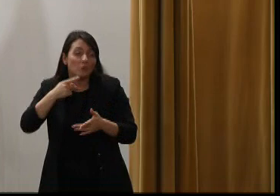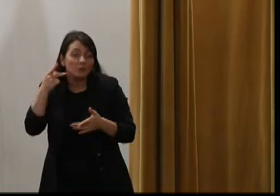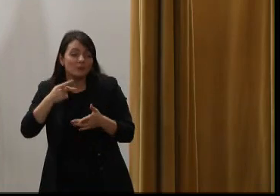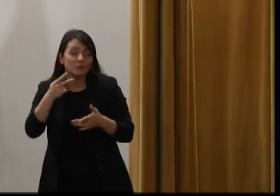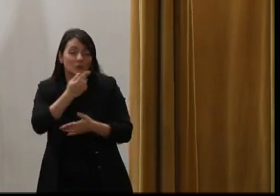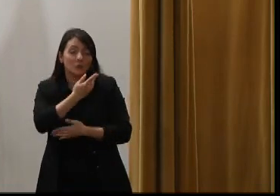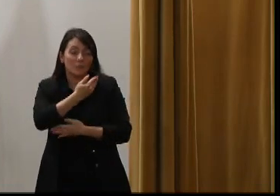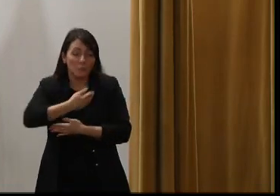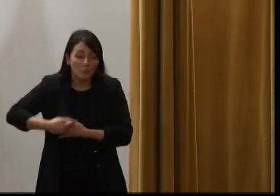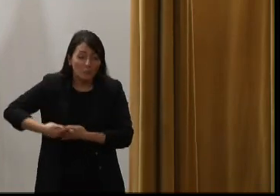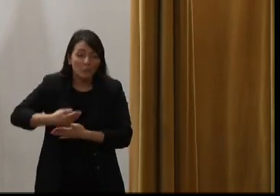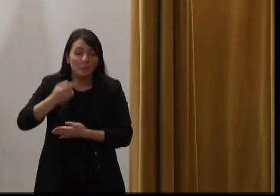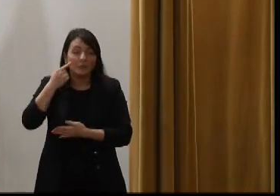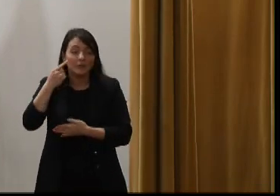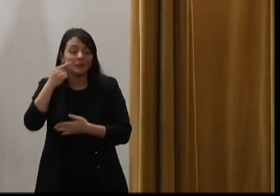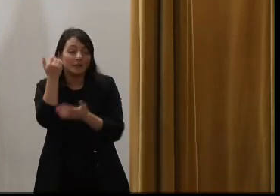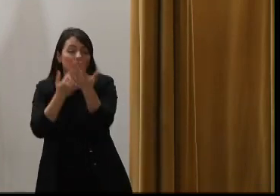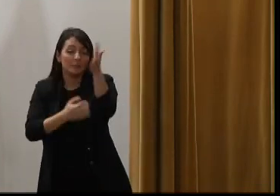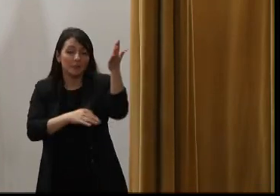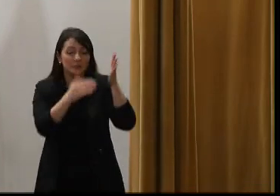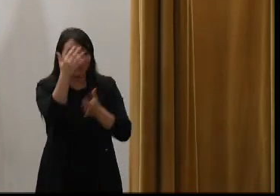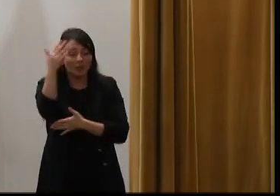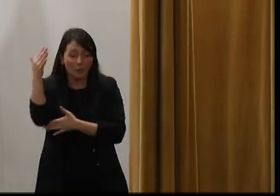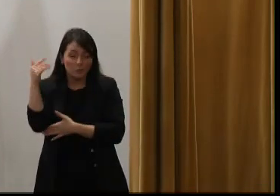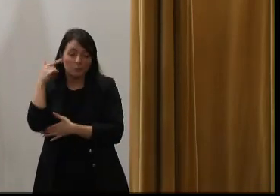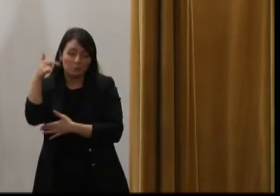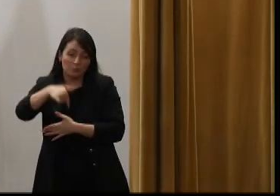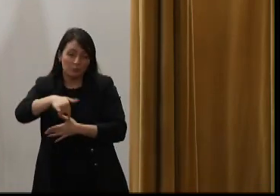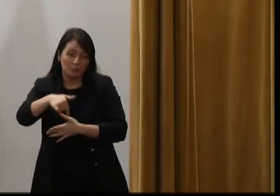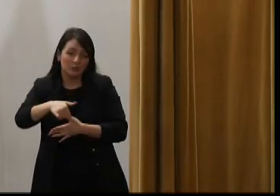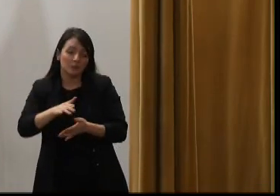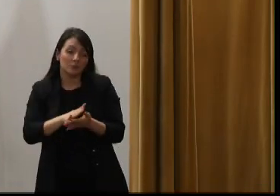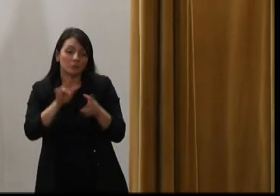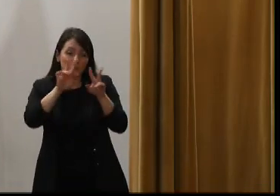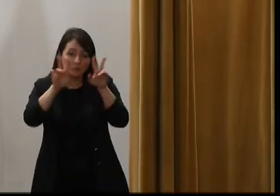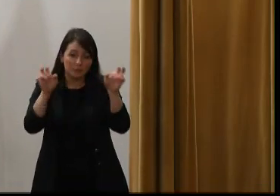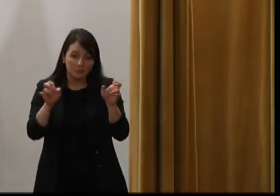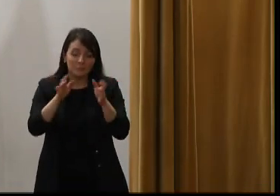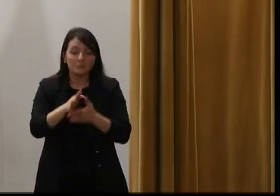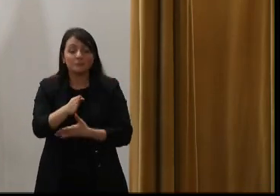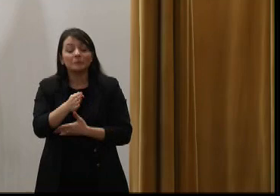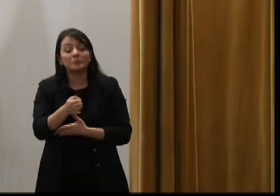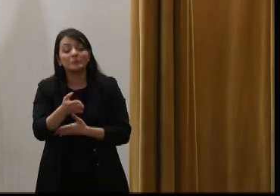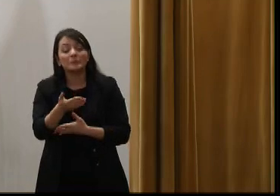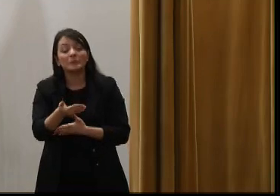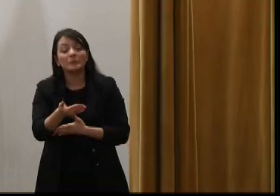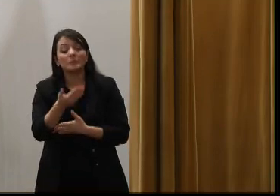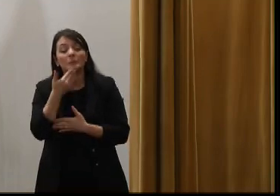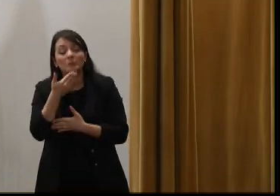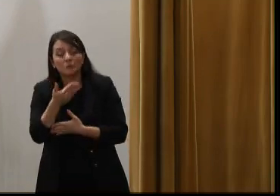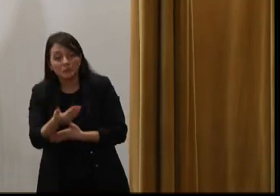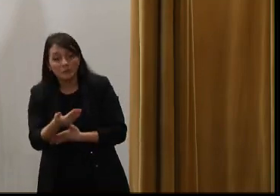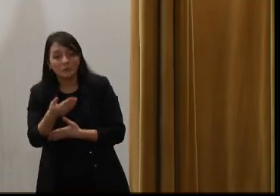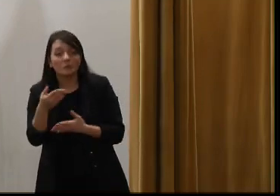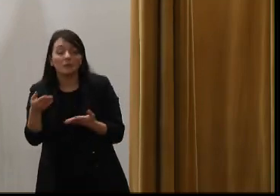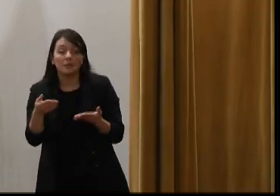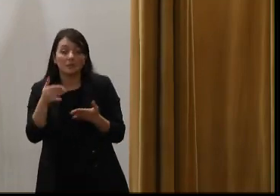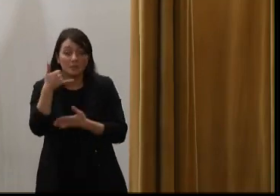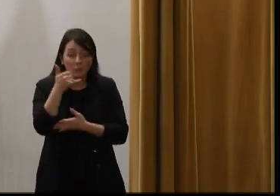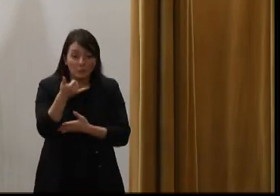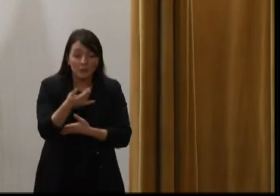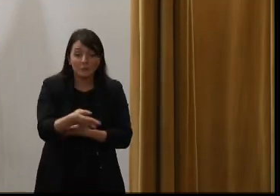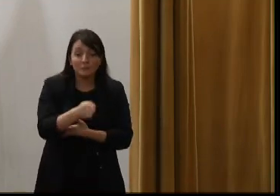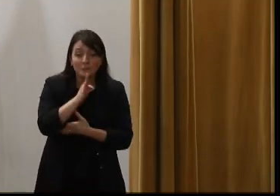ambientais no tema. Solicitamos aos presentes que coloquem seus aparelhos telefônicos no modo